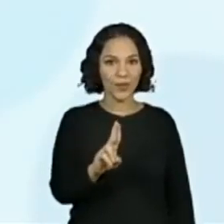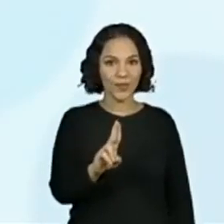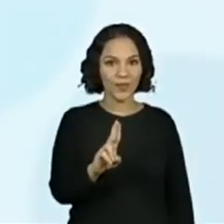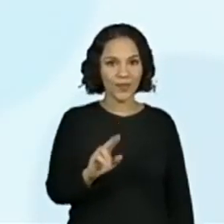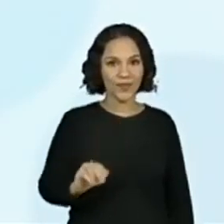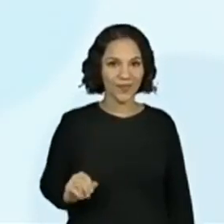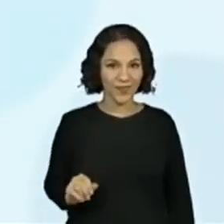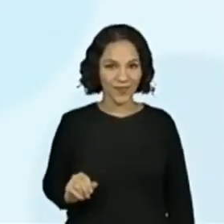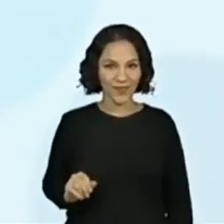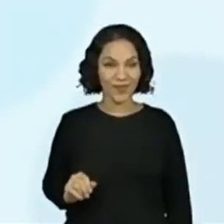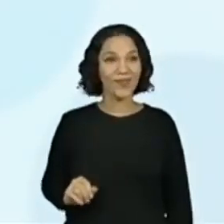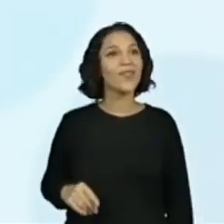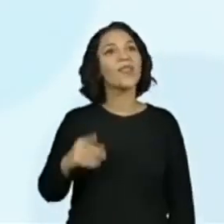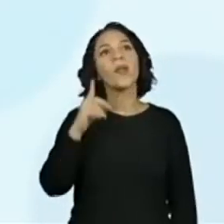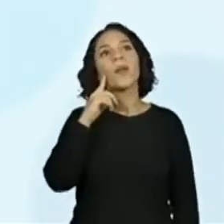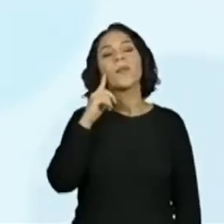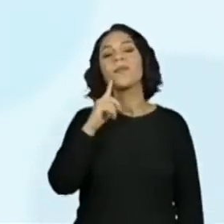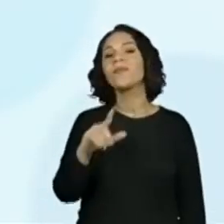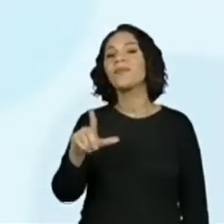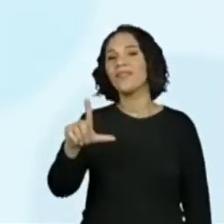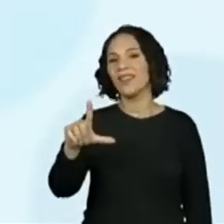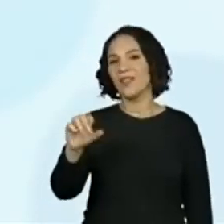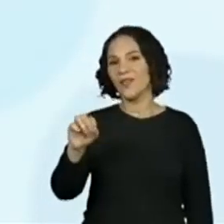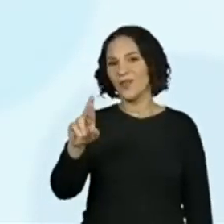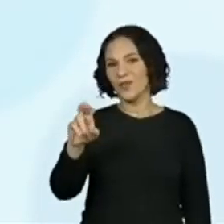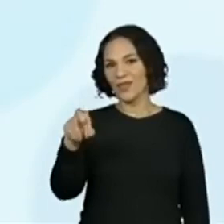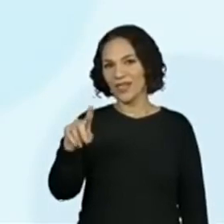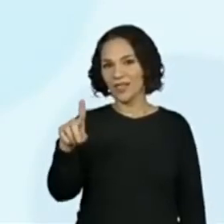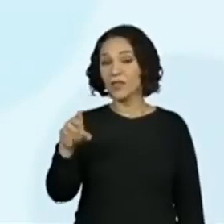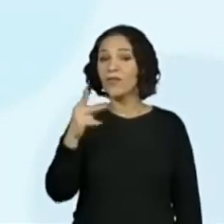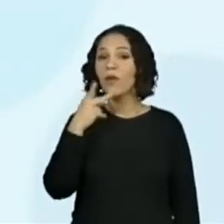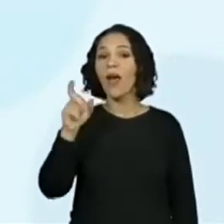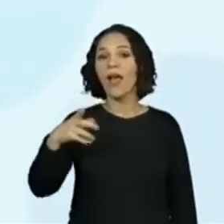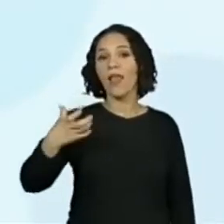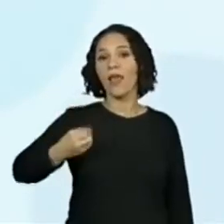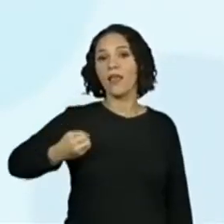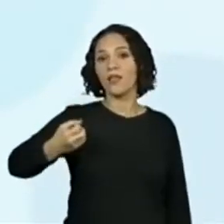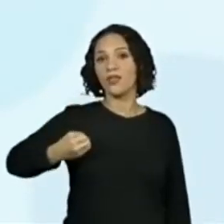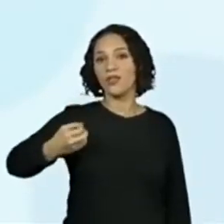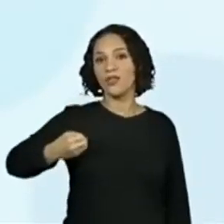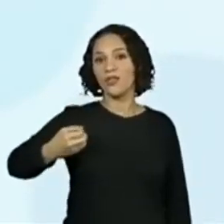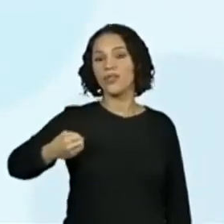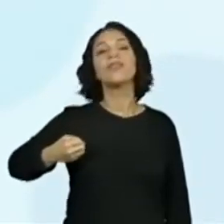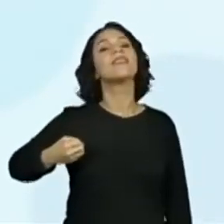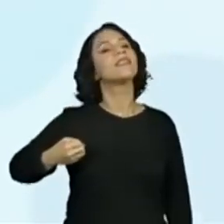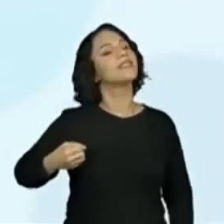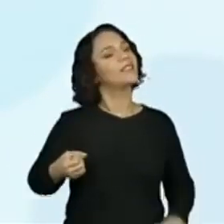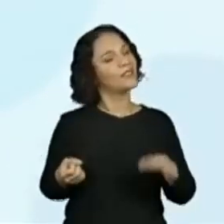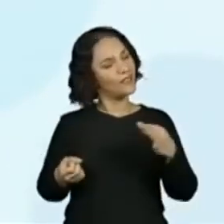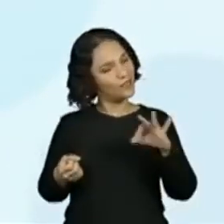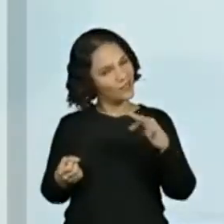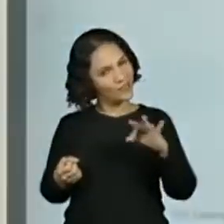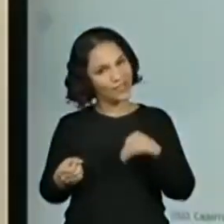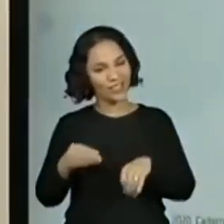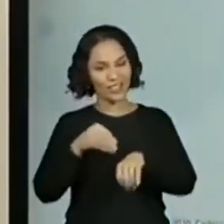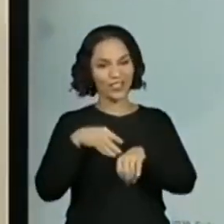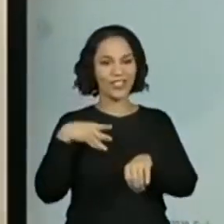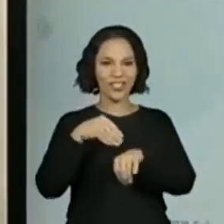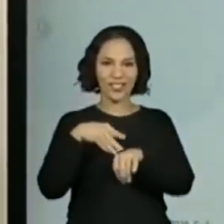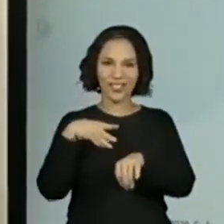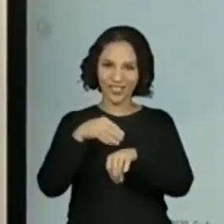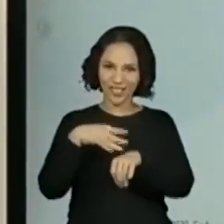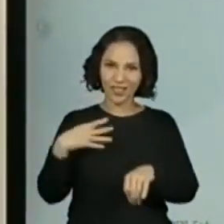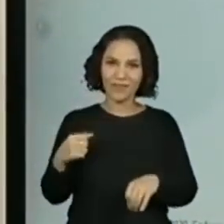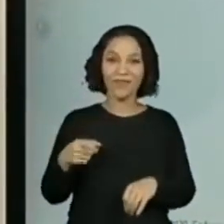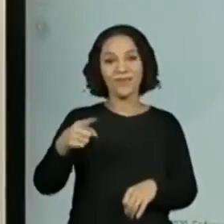O Lorenzo falou que o lei é o lei do leite também. Do leite, legal. Ótimo, muito bom. É isso mesmo, Lorenzo. Dá dicas aí para os colegas,